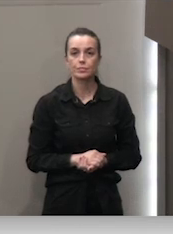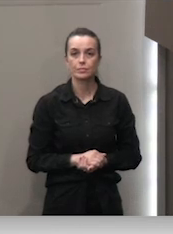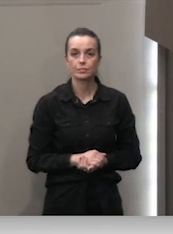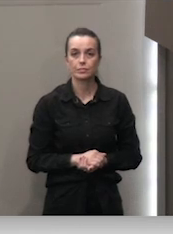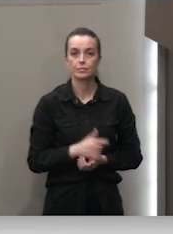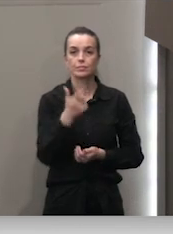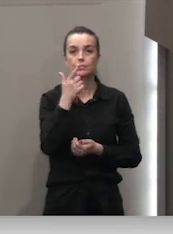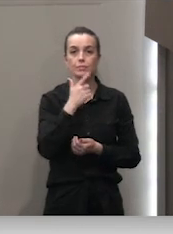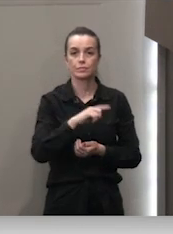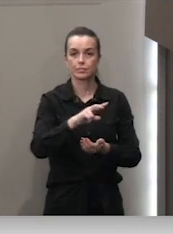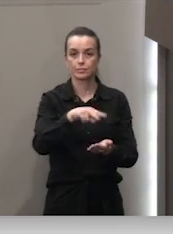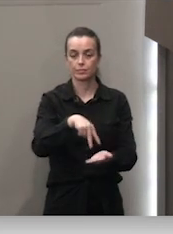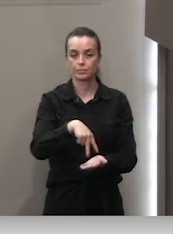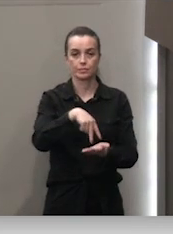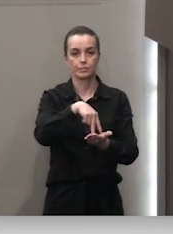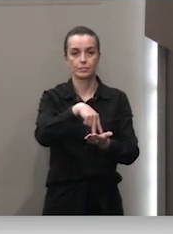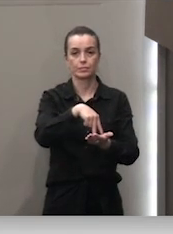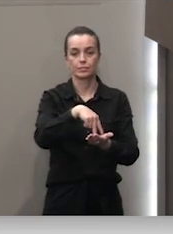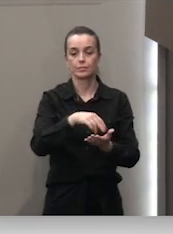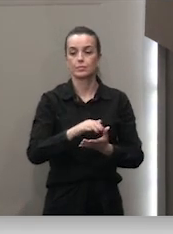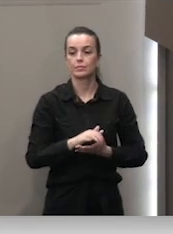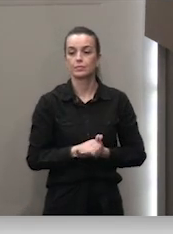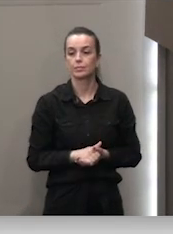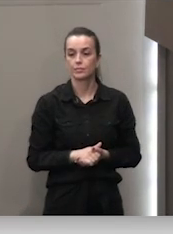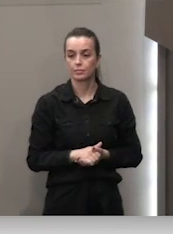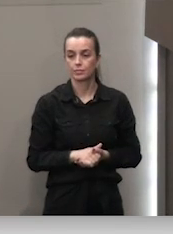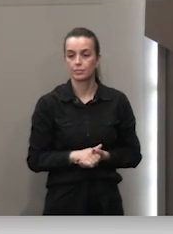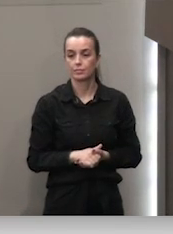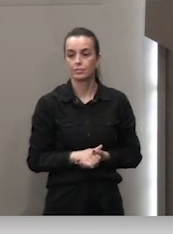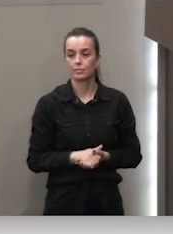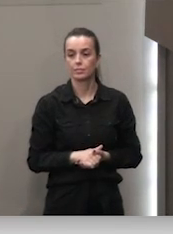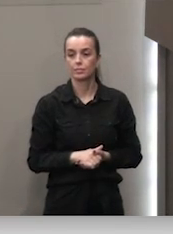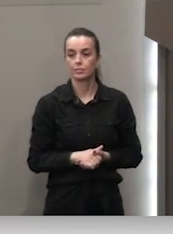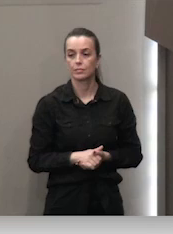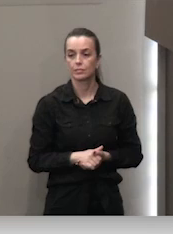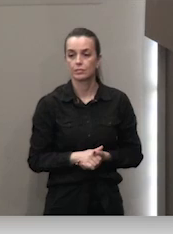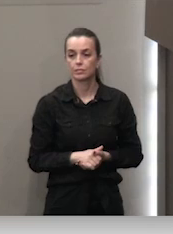Novamente aqui, senhora presidente, nós fazemos nossa manifestação.